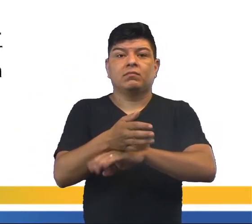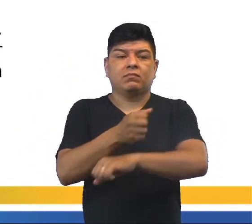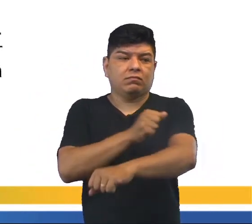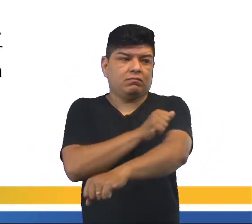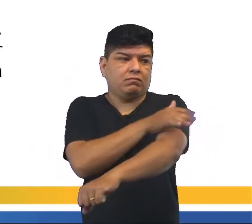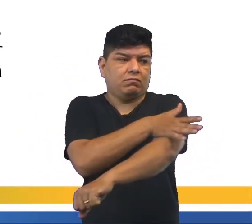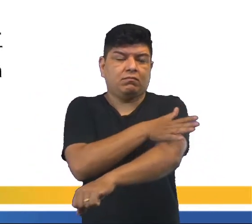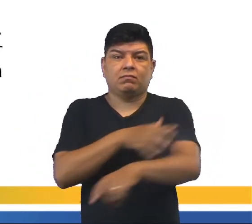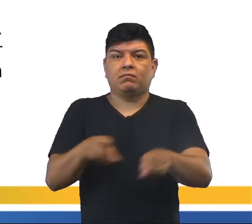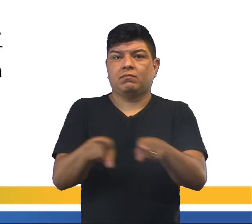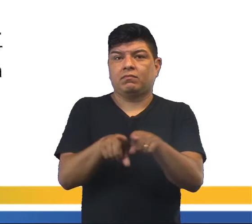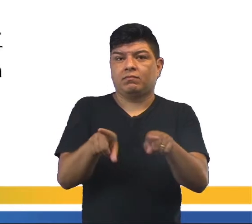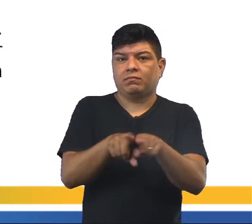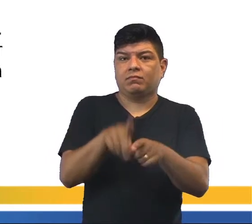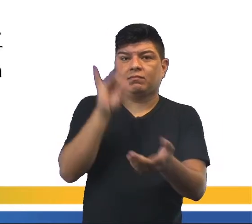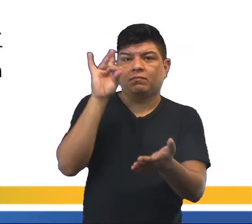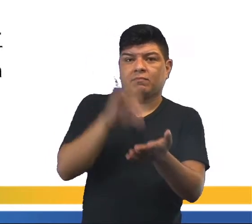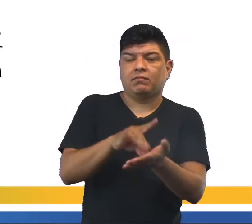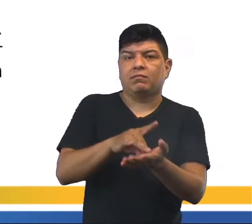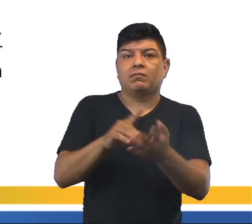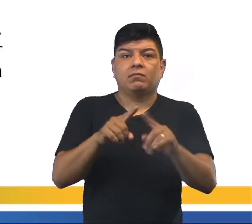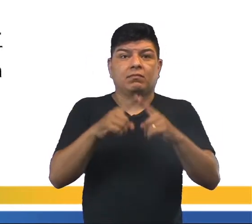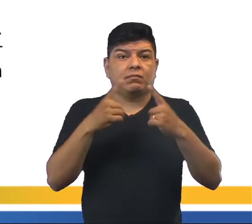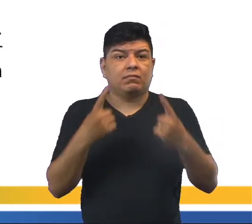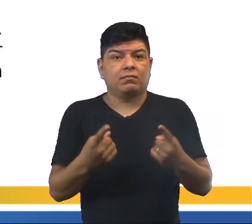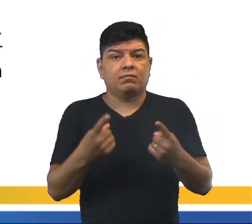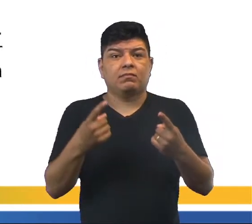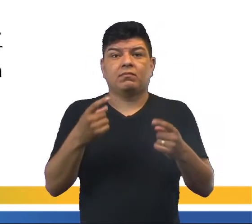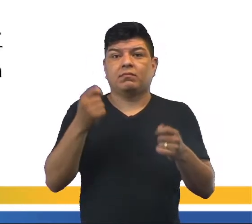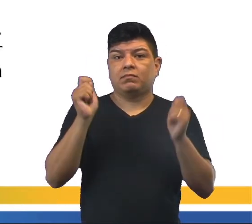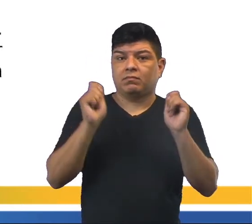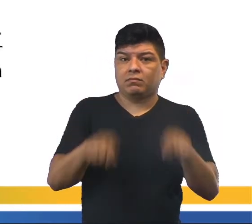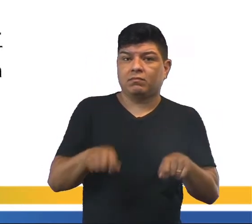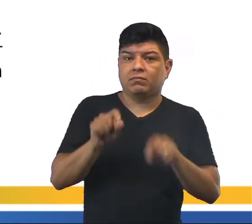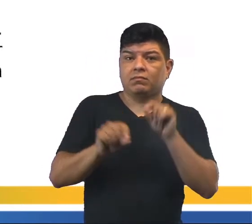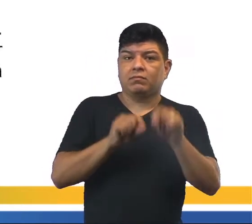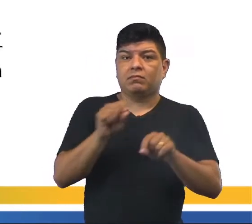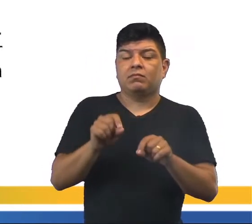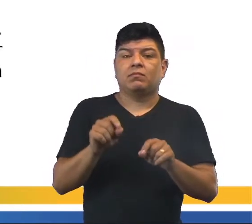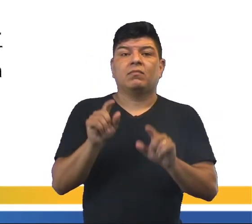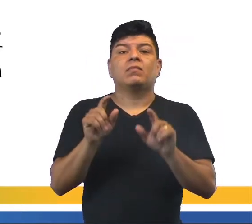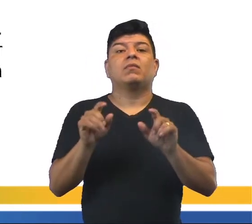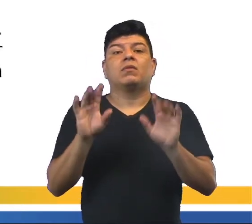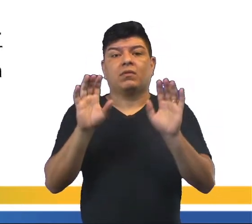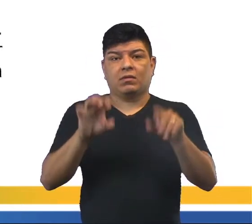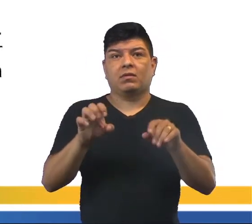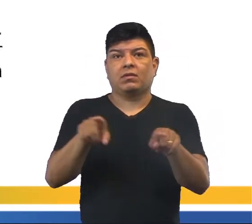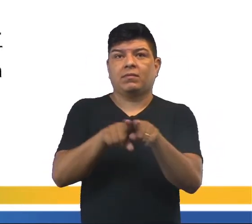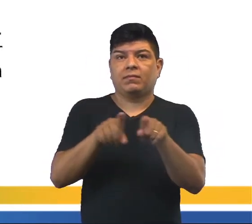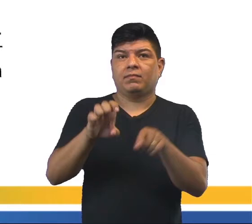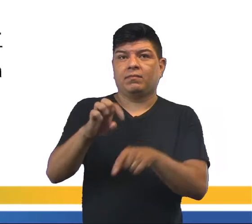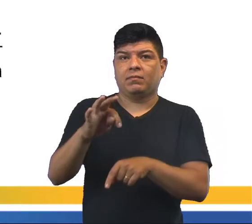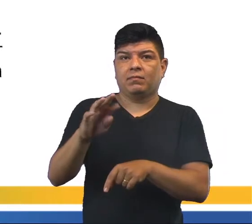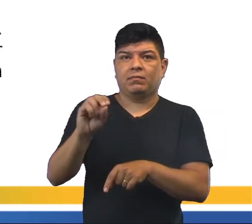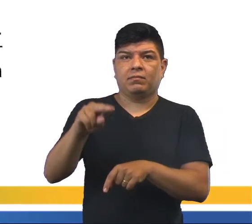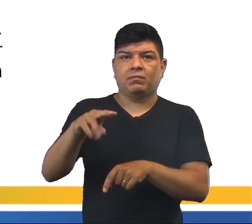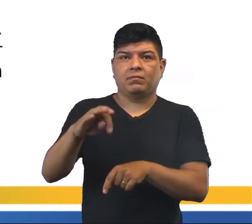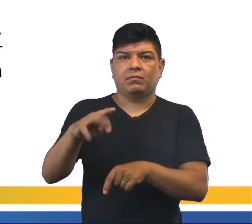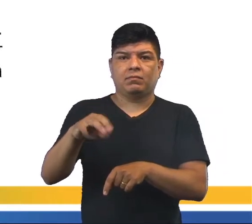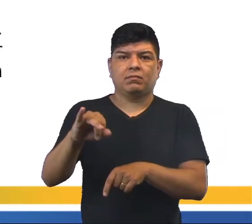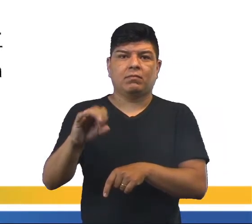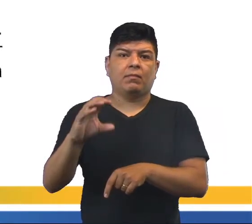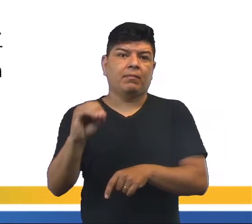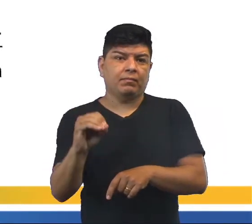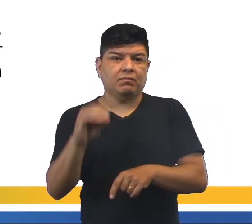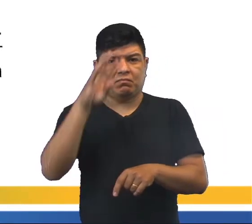com o centro de referência da verdade. Portanto, é possível dizer que o eurocentrismo é um etnocentrismo. Entretanto, ele não é